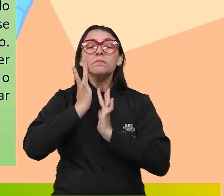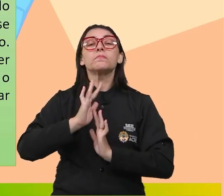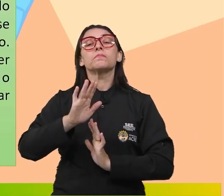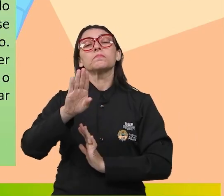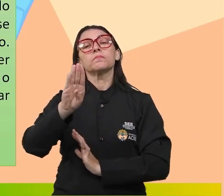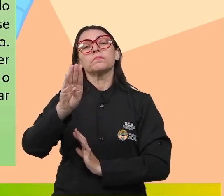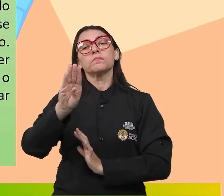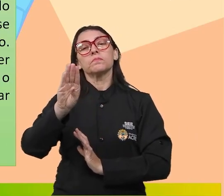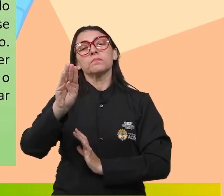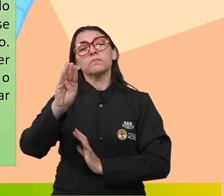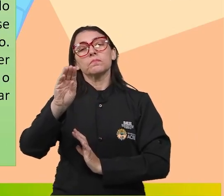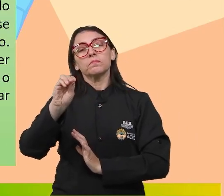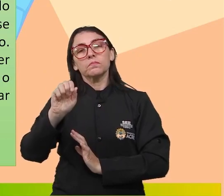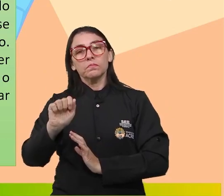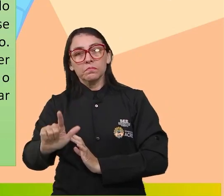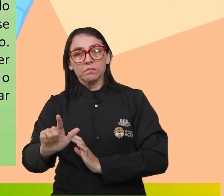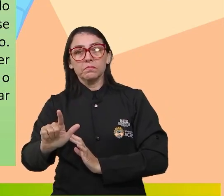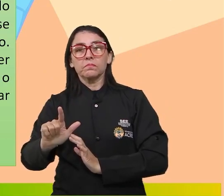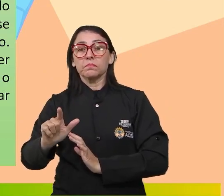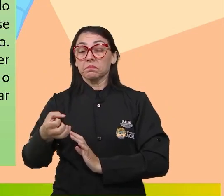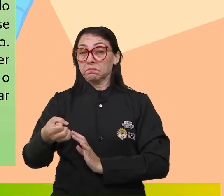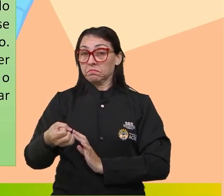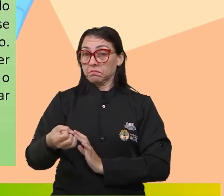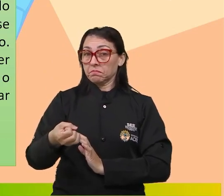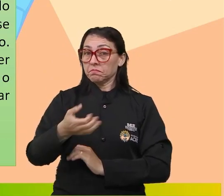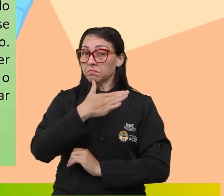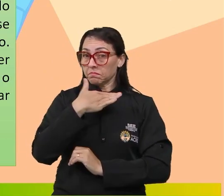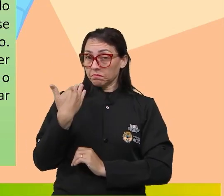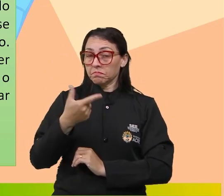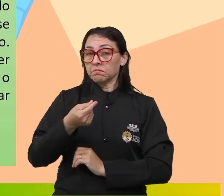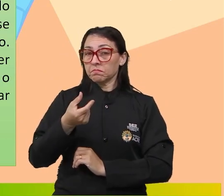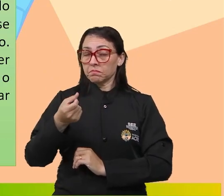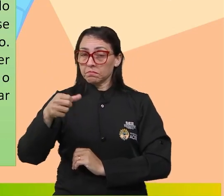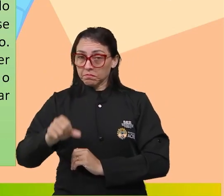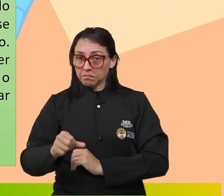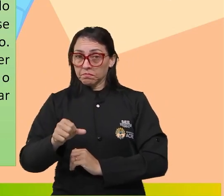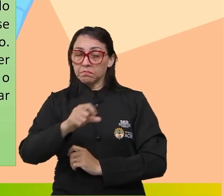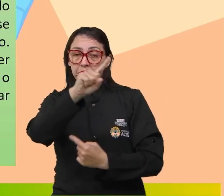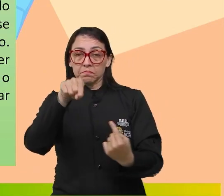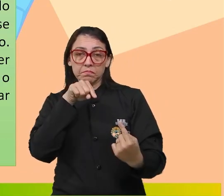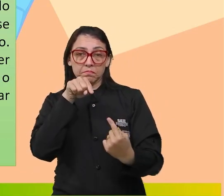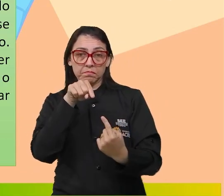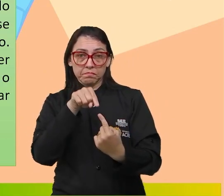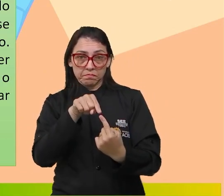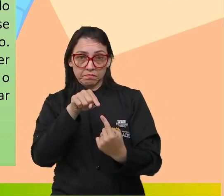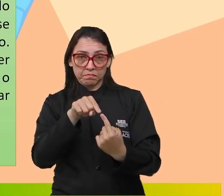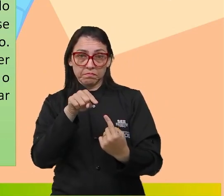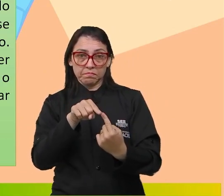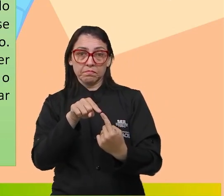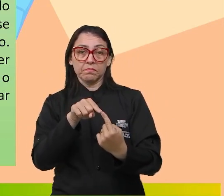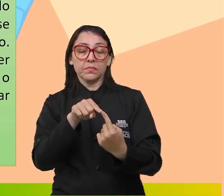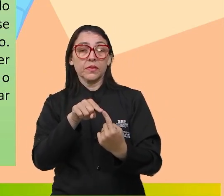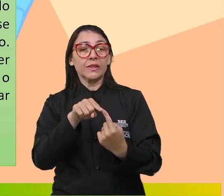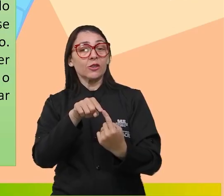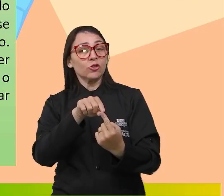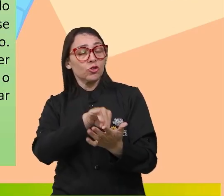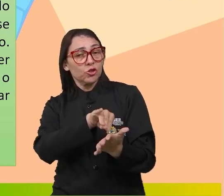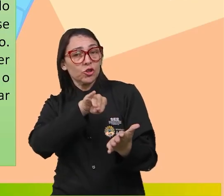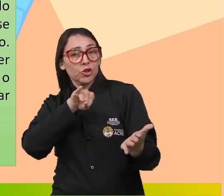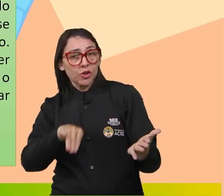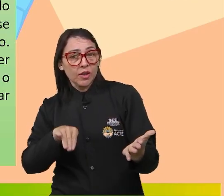brasileiro Augusto Boal, recentemente falecido, que visa a desmecanização física